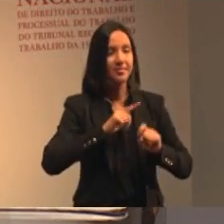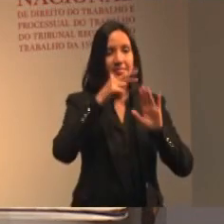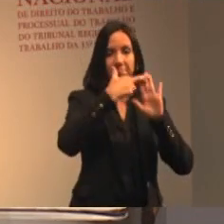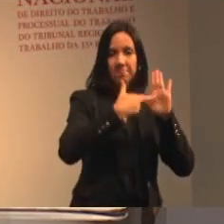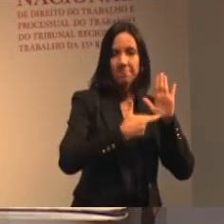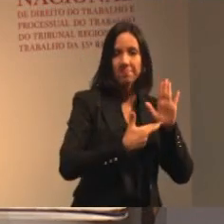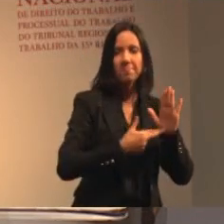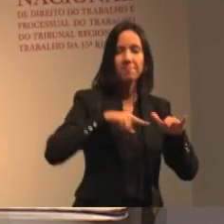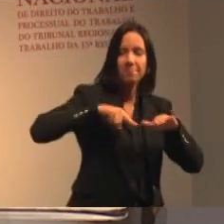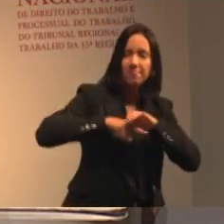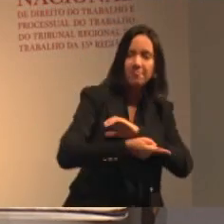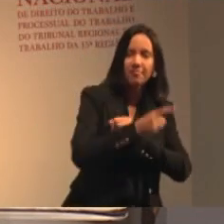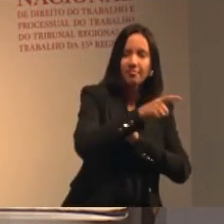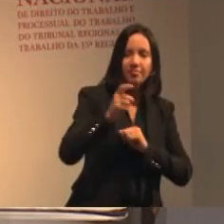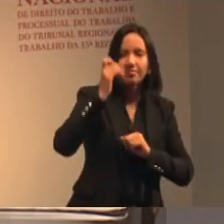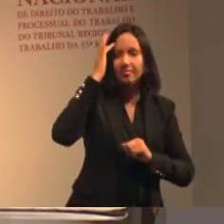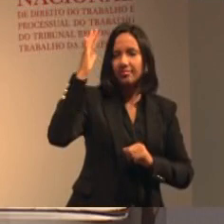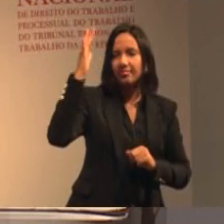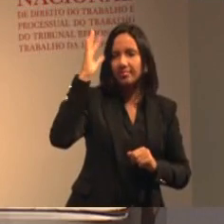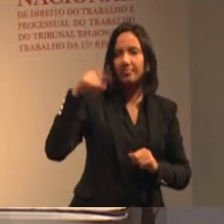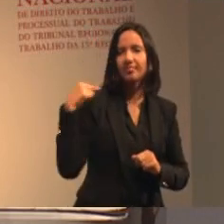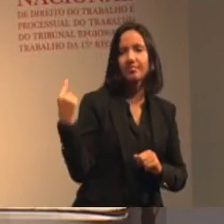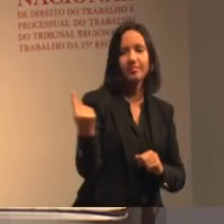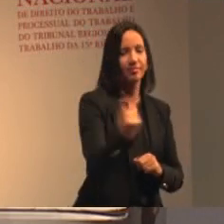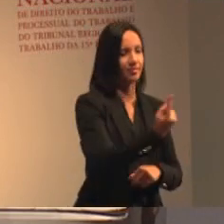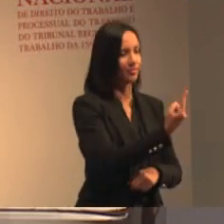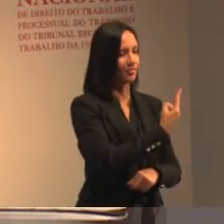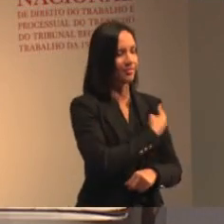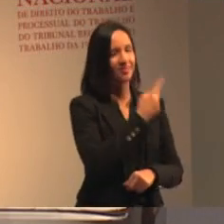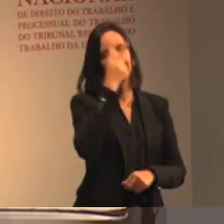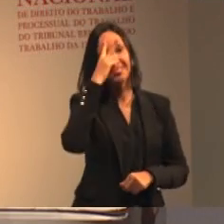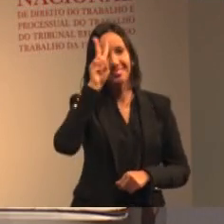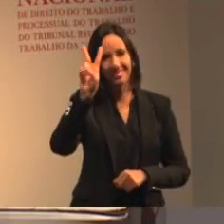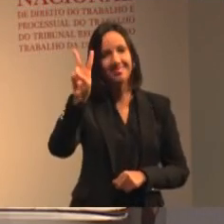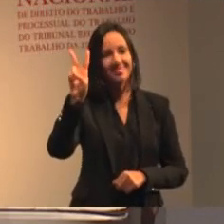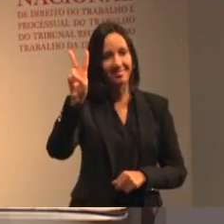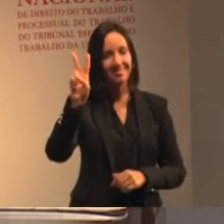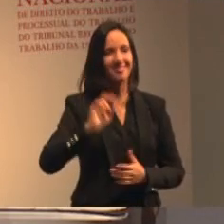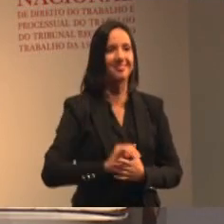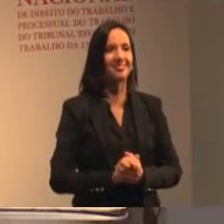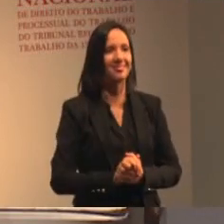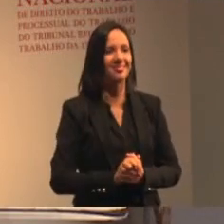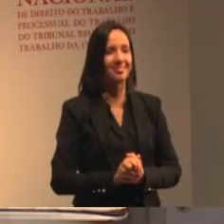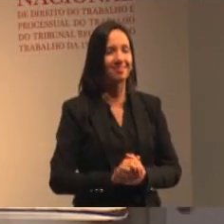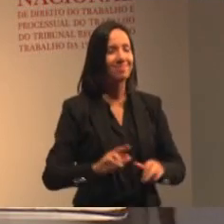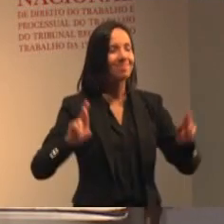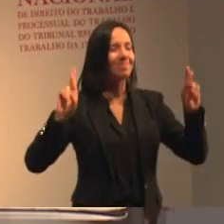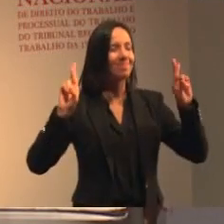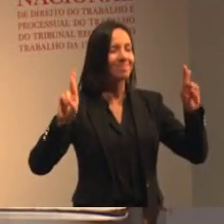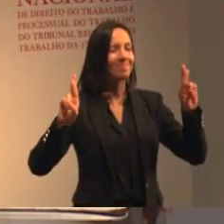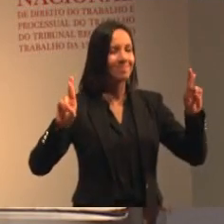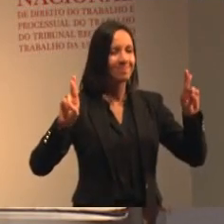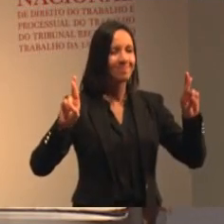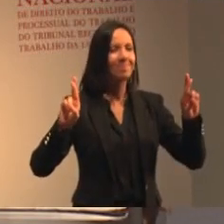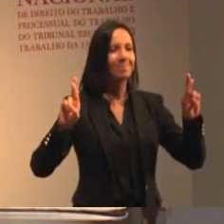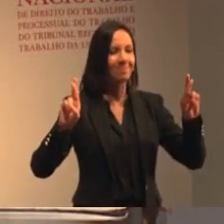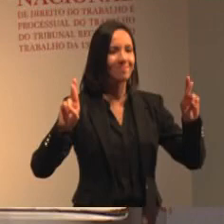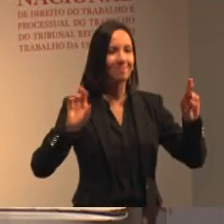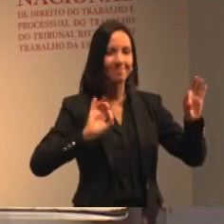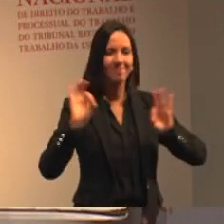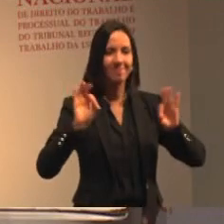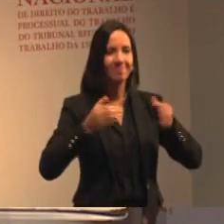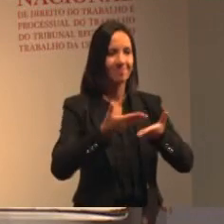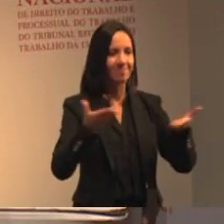de profundos pensares dentre nós nesses dois dias. Esperamos, com isso, preparar